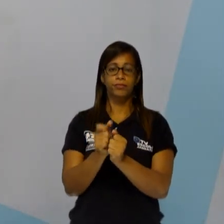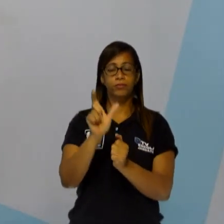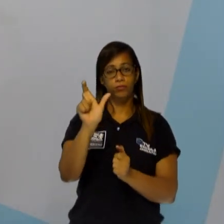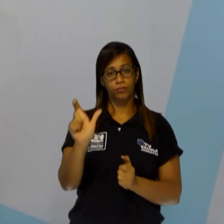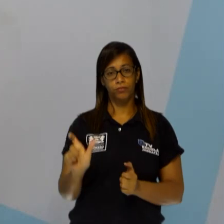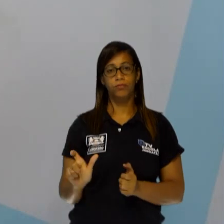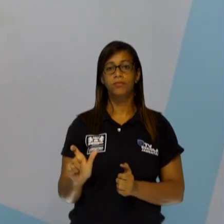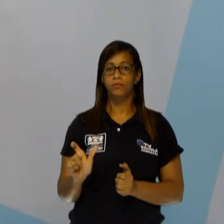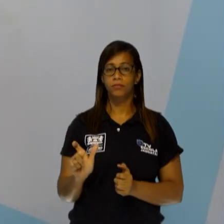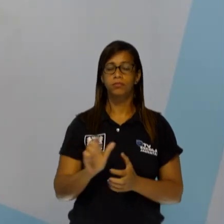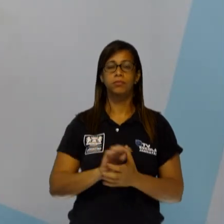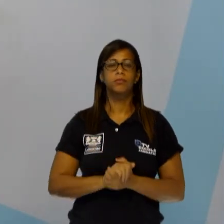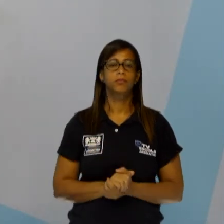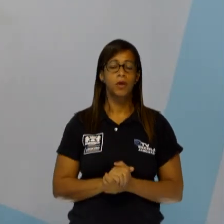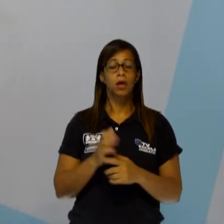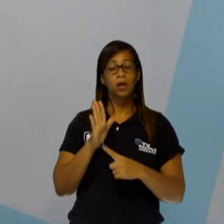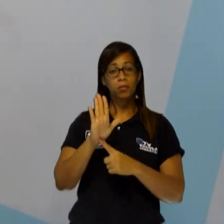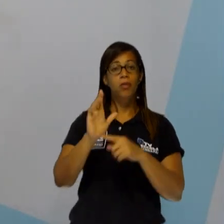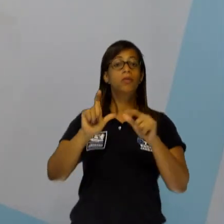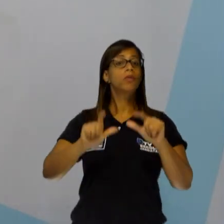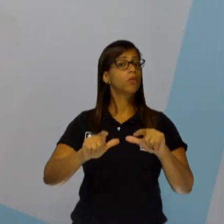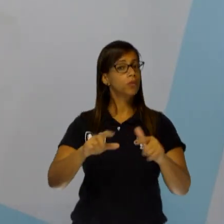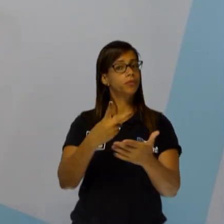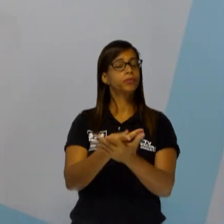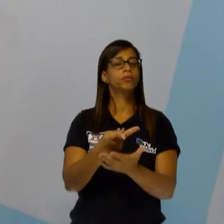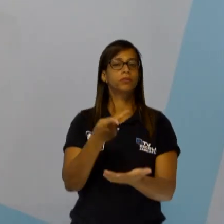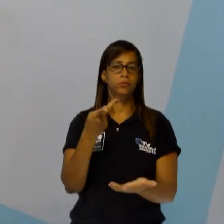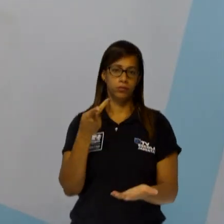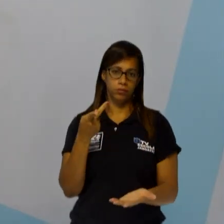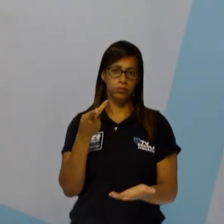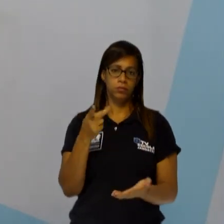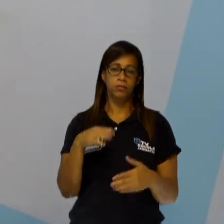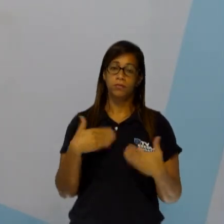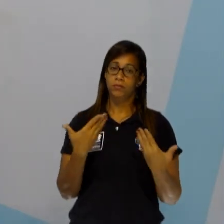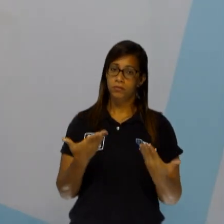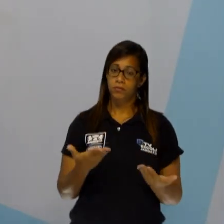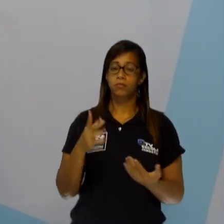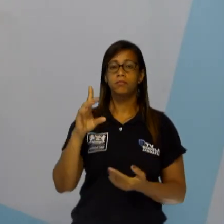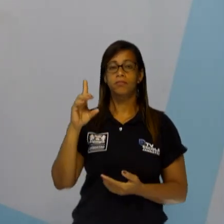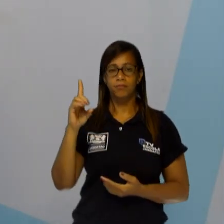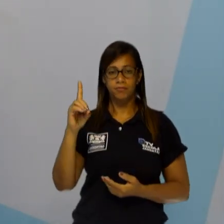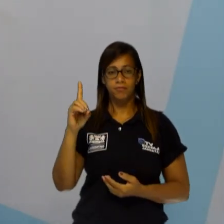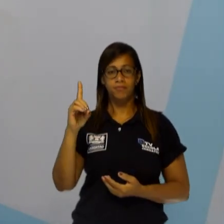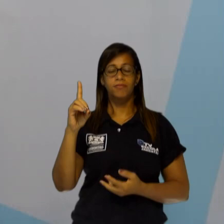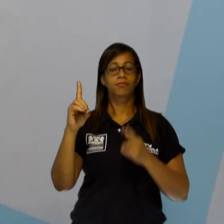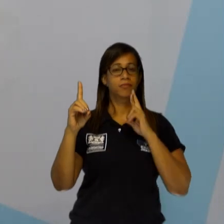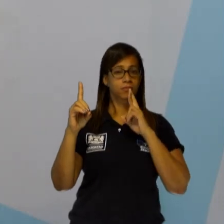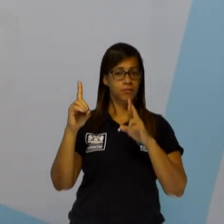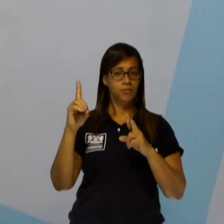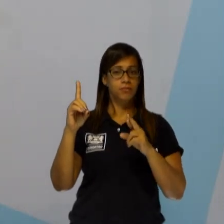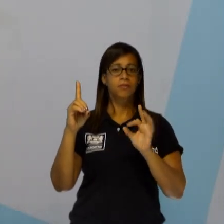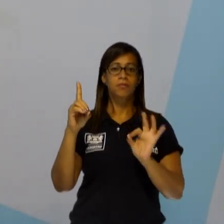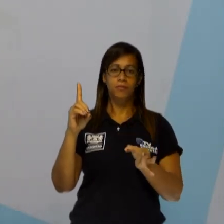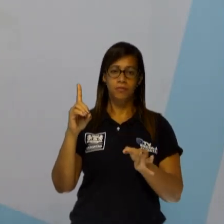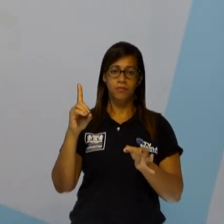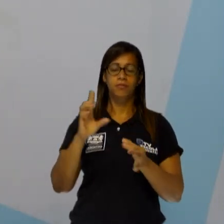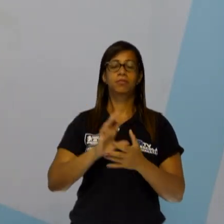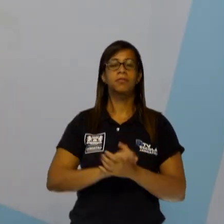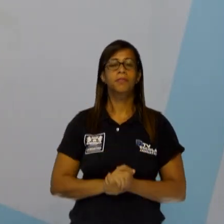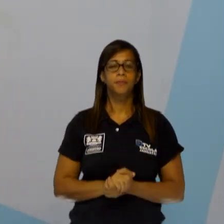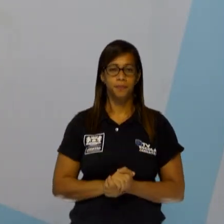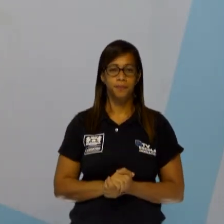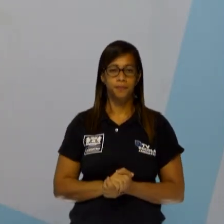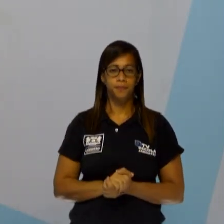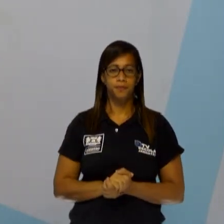e no zoológico identificando o local. Portanto, o item D responde perfeitamente a nossa questão. Ficou claro aí para vocês? Vamos agora para o